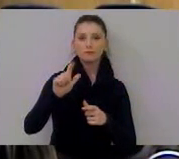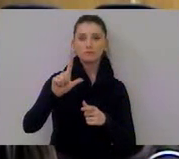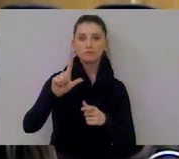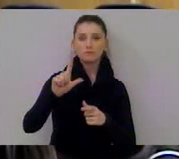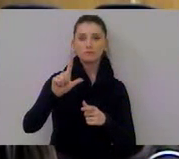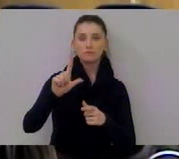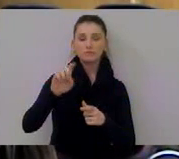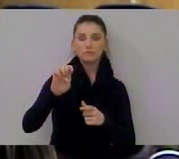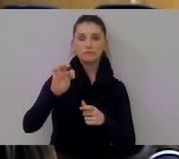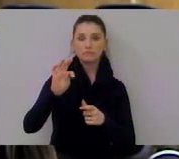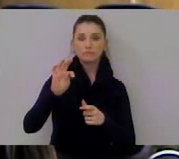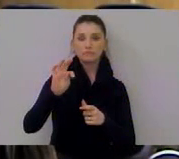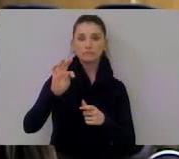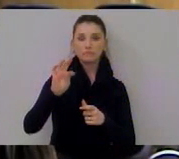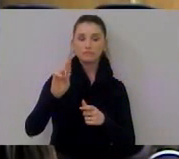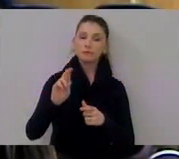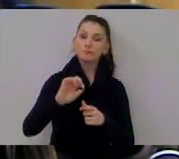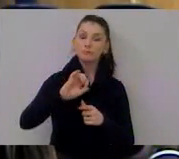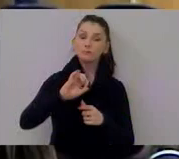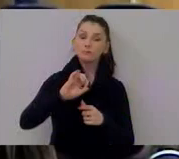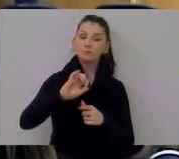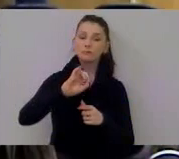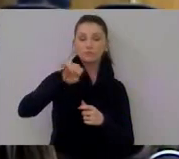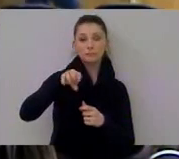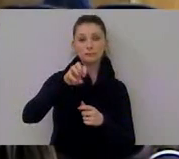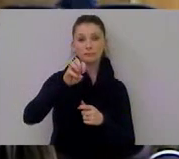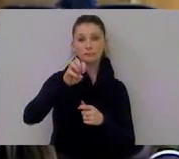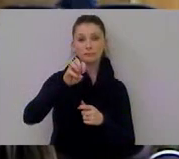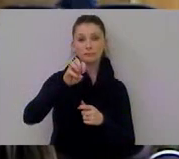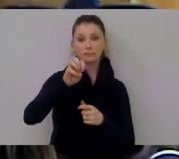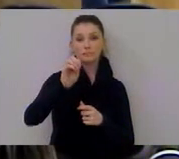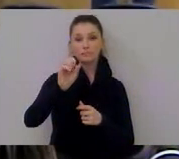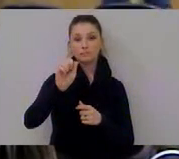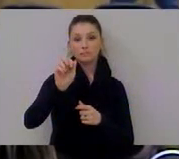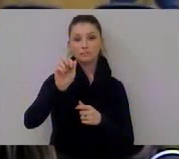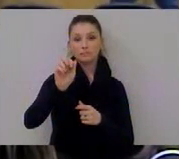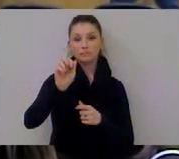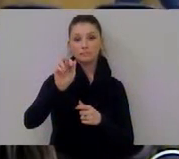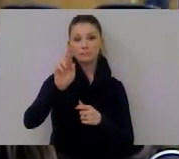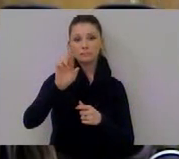dos Santos, presidente do bairro Ana Maria.